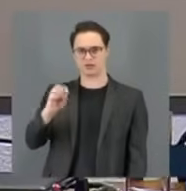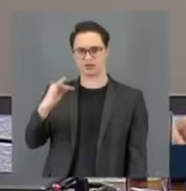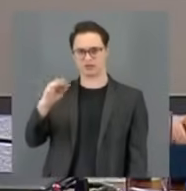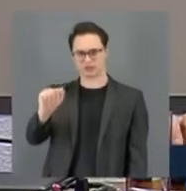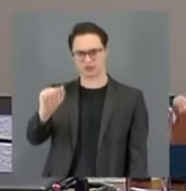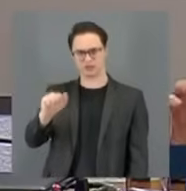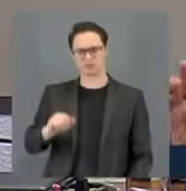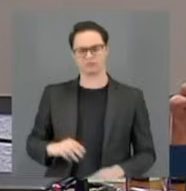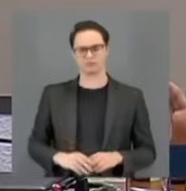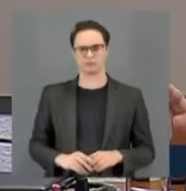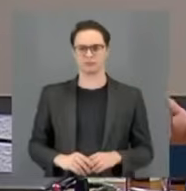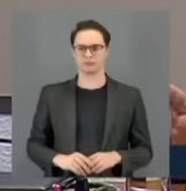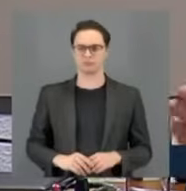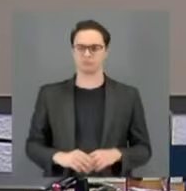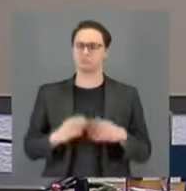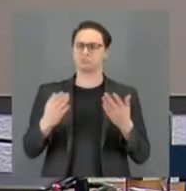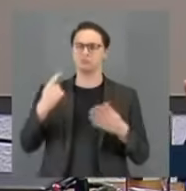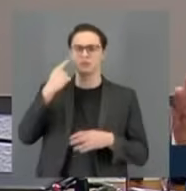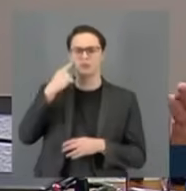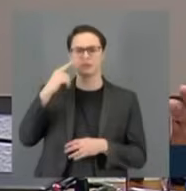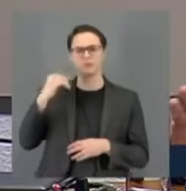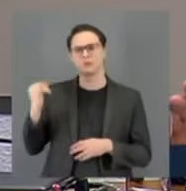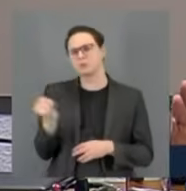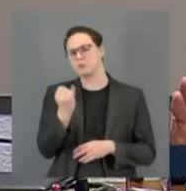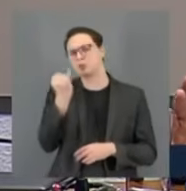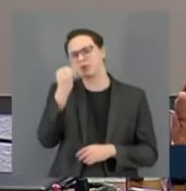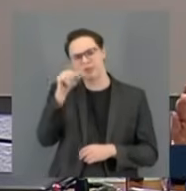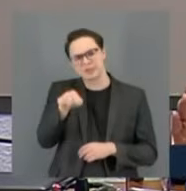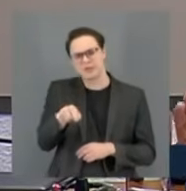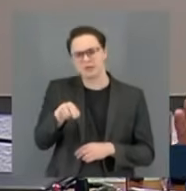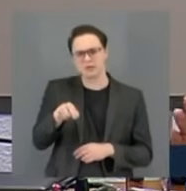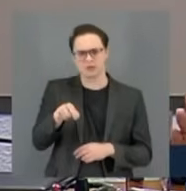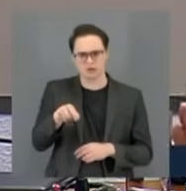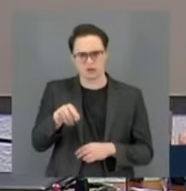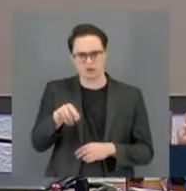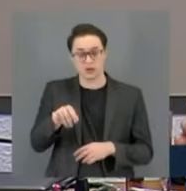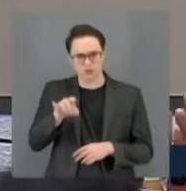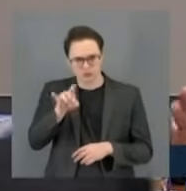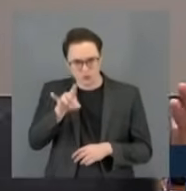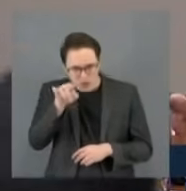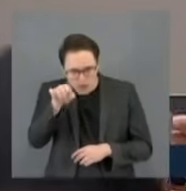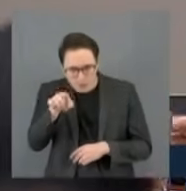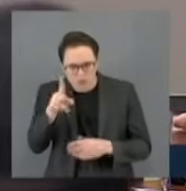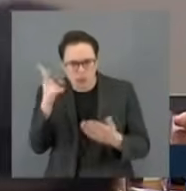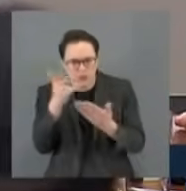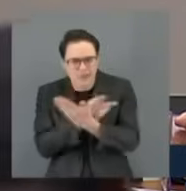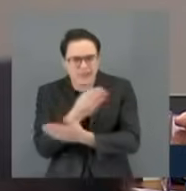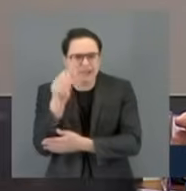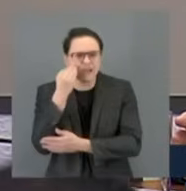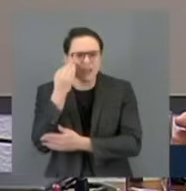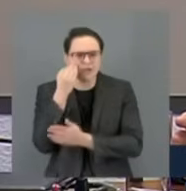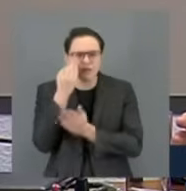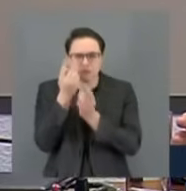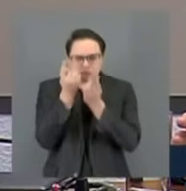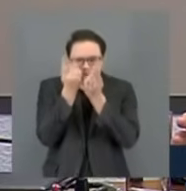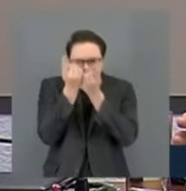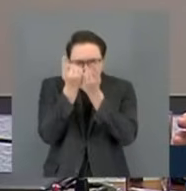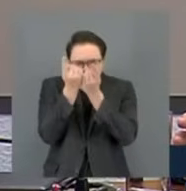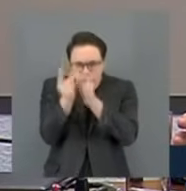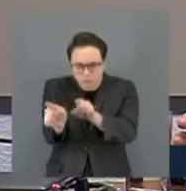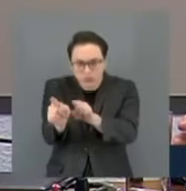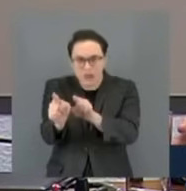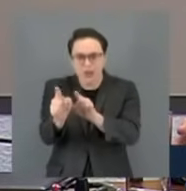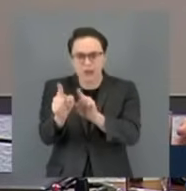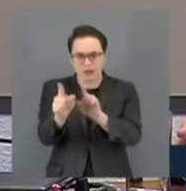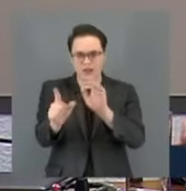E o importante nesse caso não é só essa violação, né, essa tentativa de violar o marco